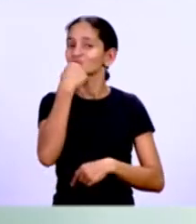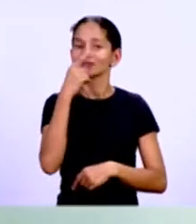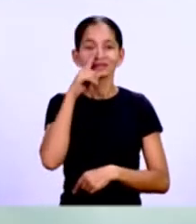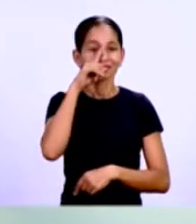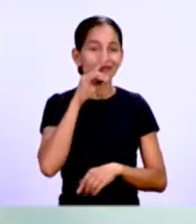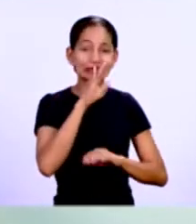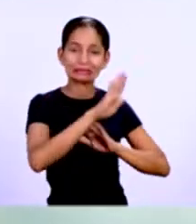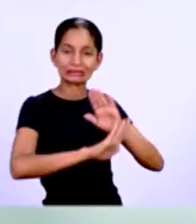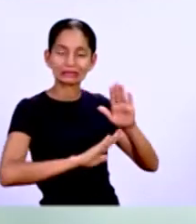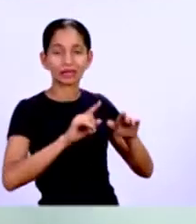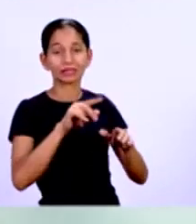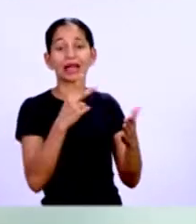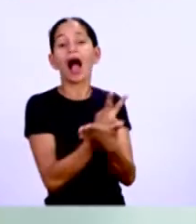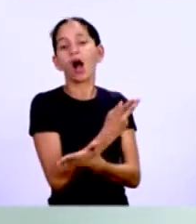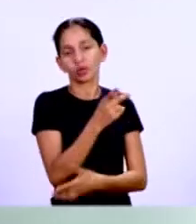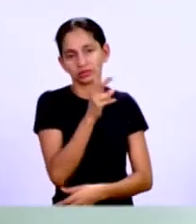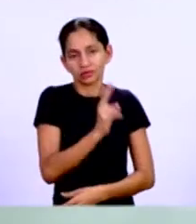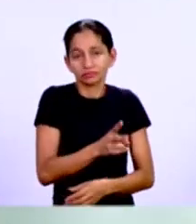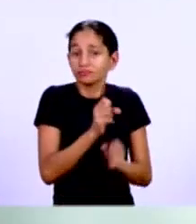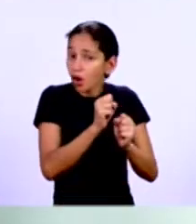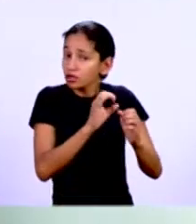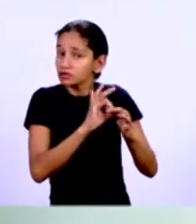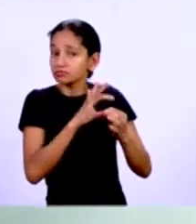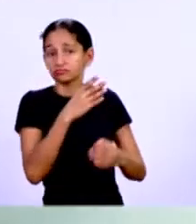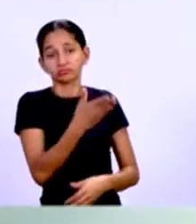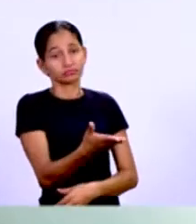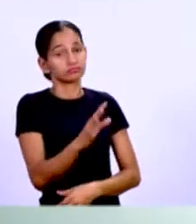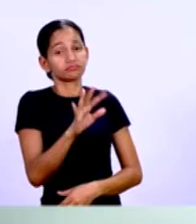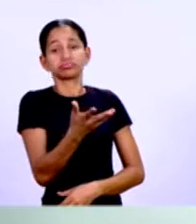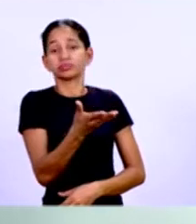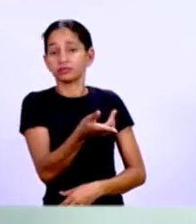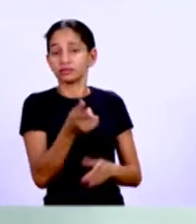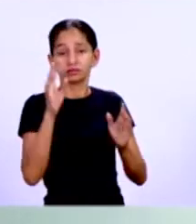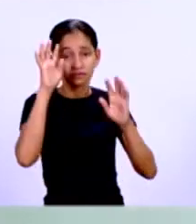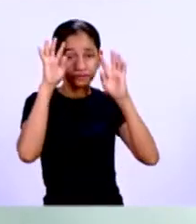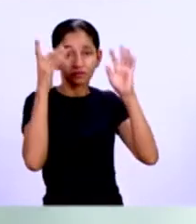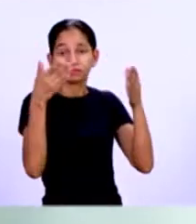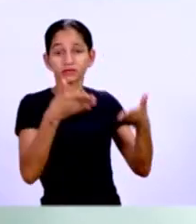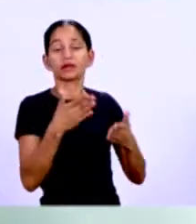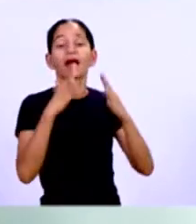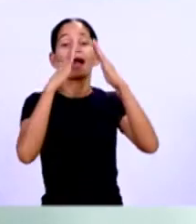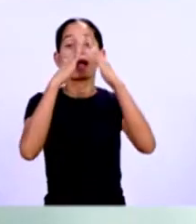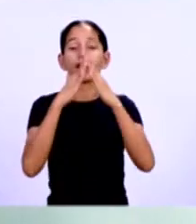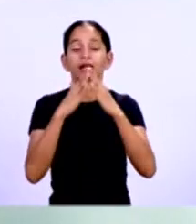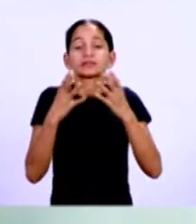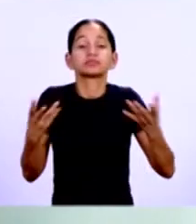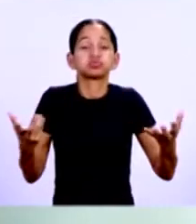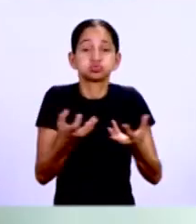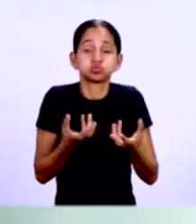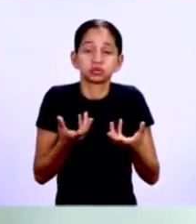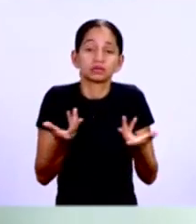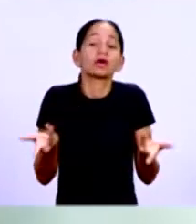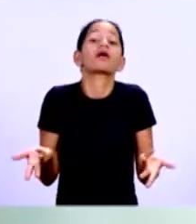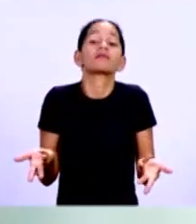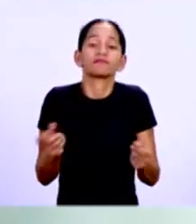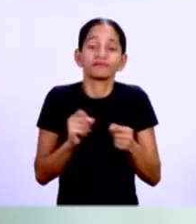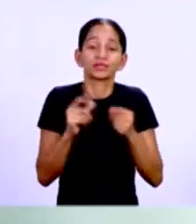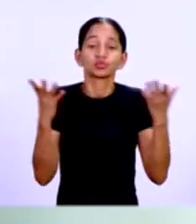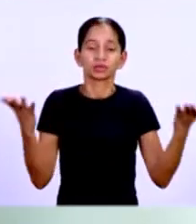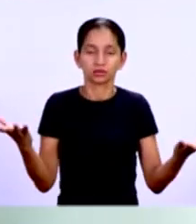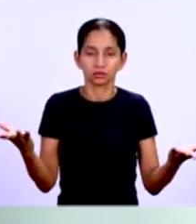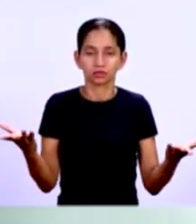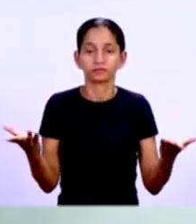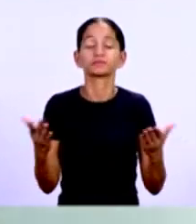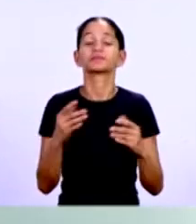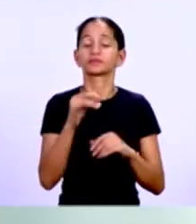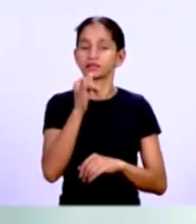a ocorrência dele. Você não controla se você vai, a sua casa pegar fogo ou não. Mas você consegue controlar o que